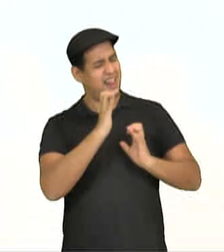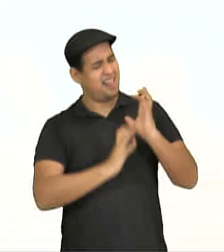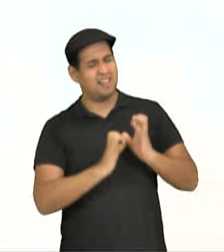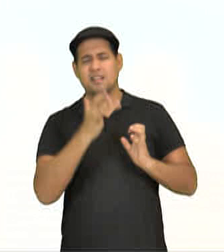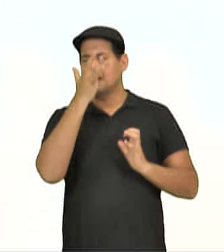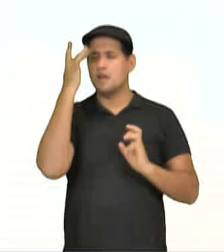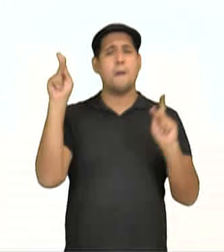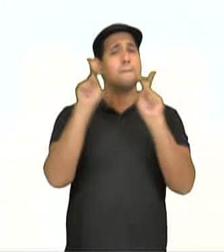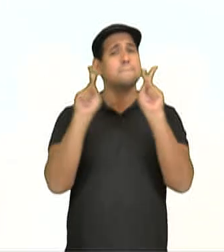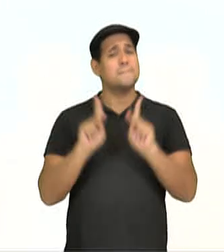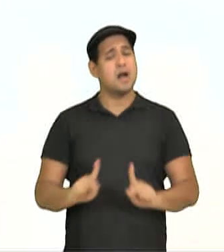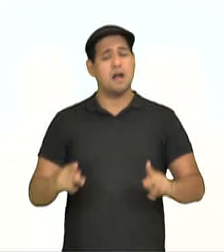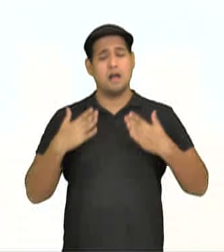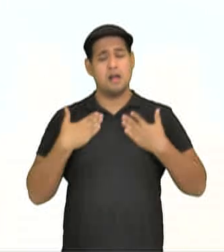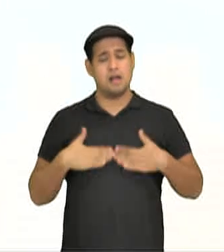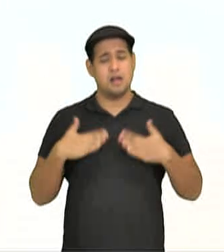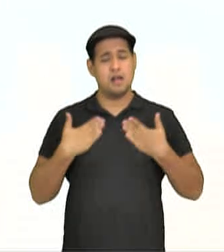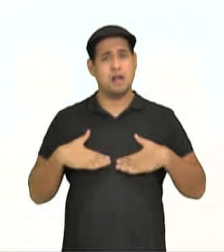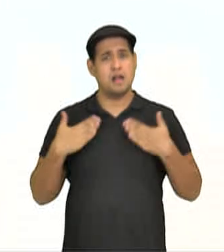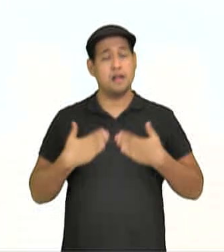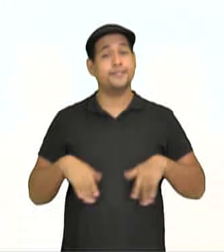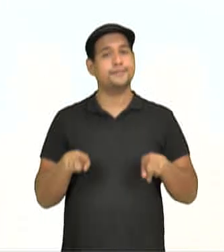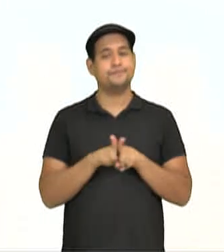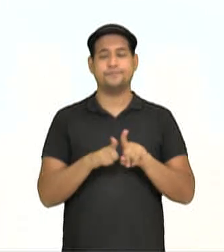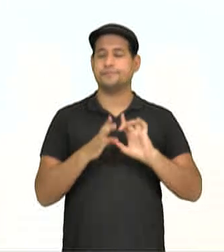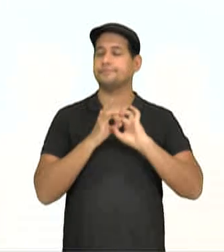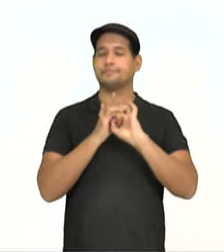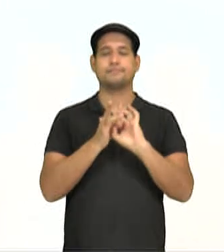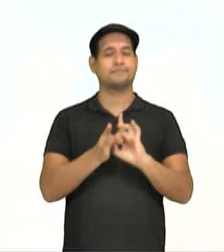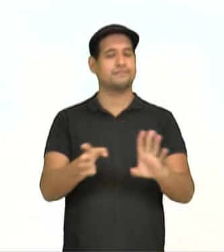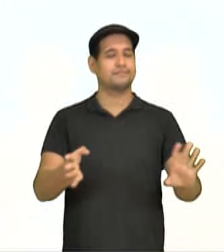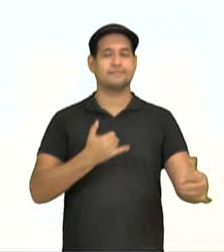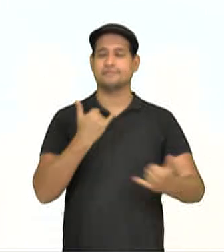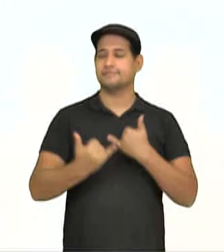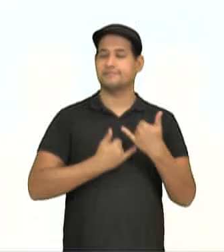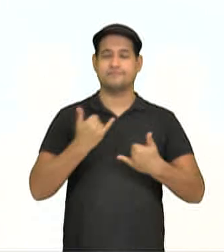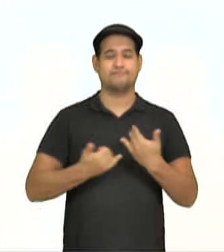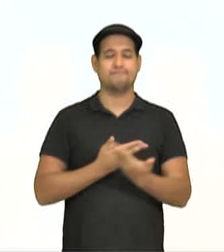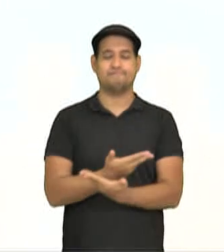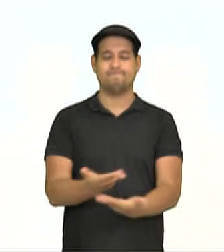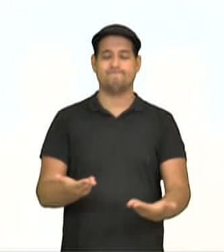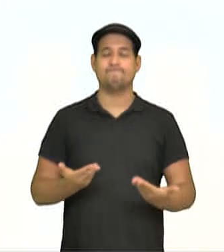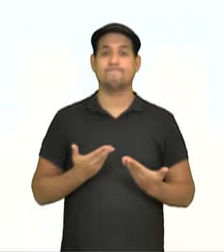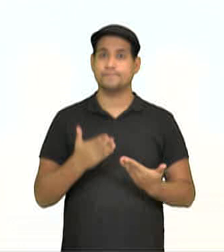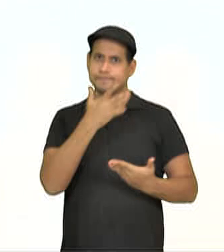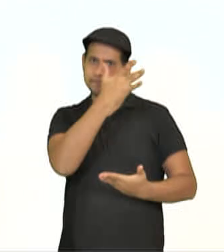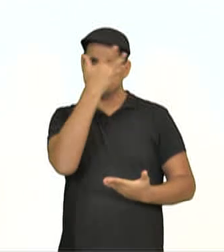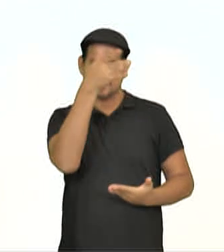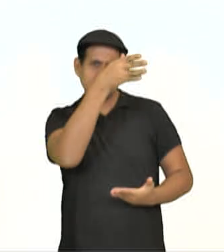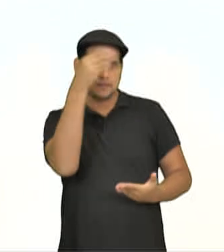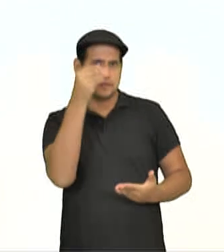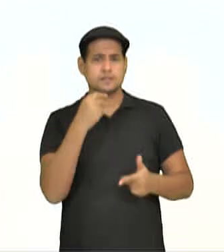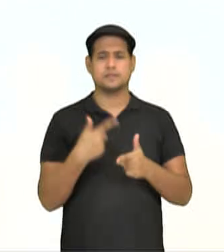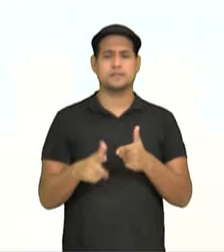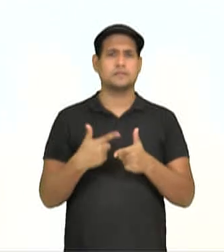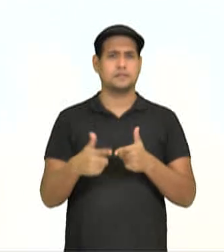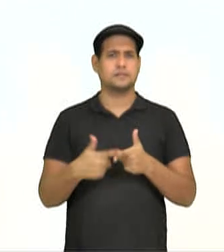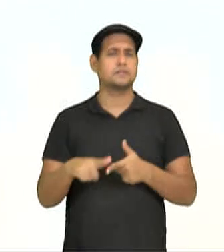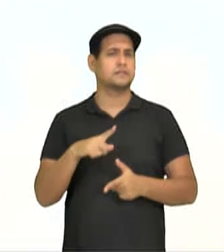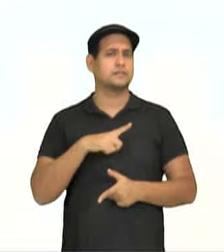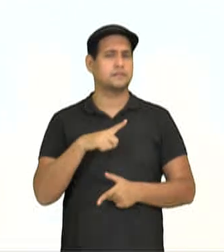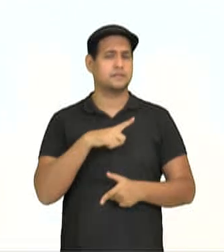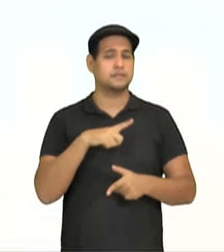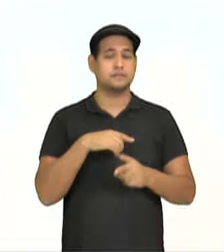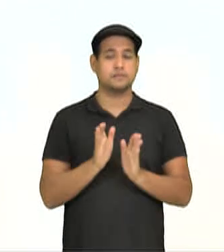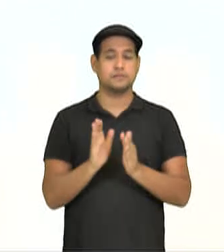paz, eles davam entretenimento, tá? Para que elas esquecessem dos problemas que existiam